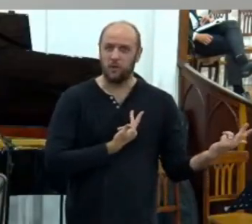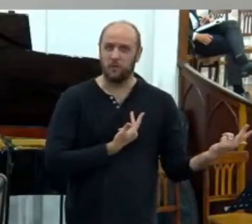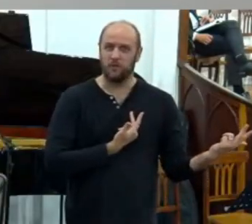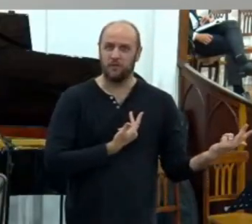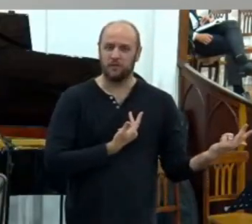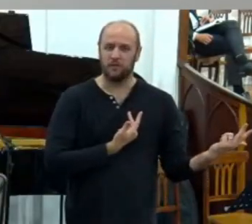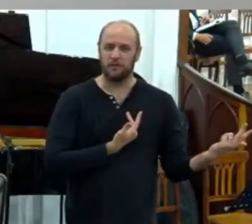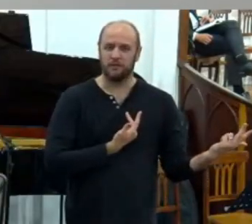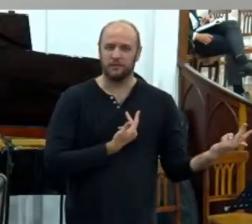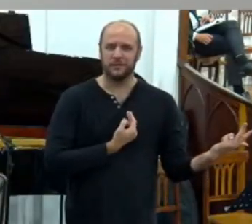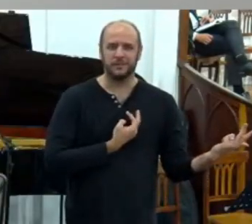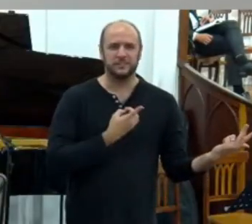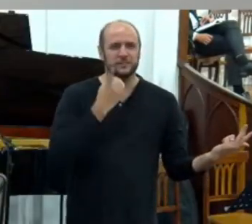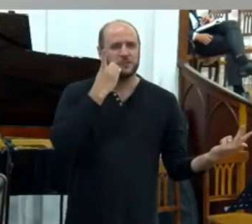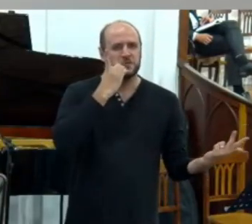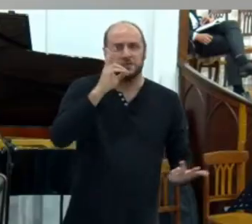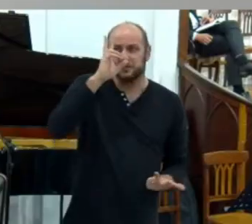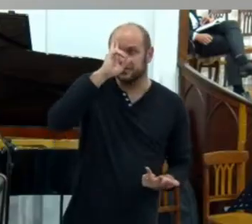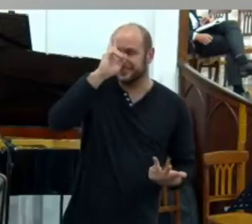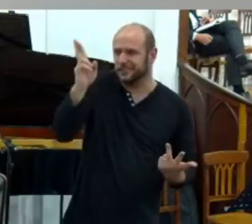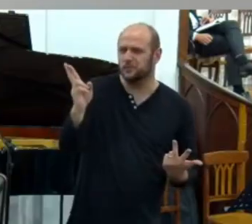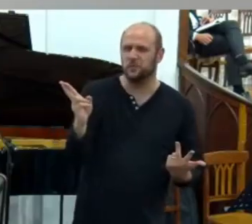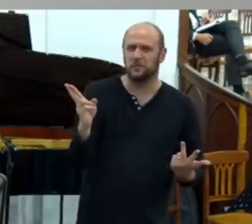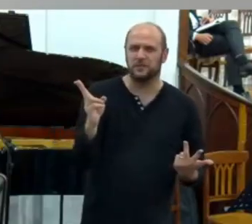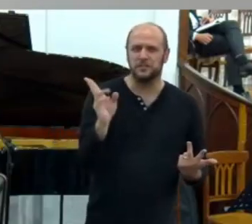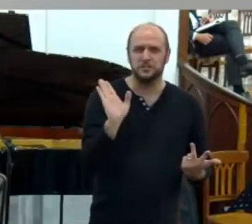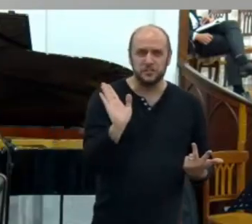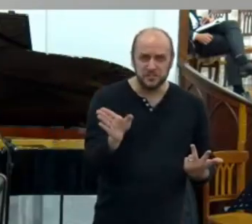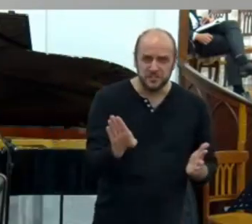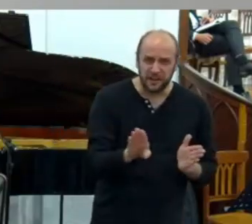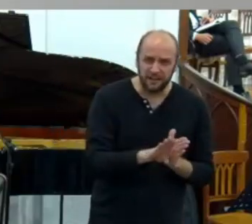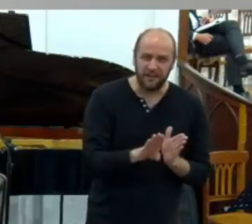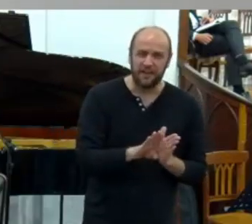ao se aproximarmos do dia do Senhor?